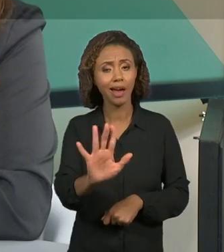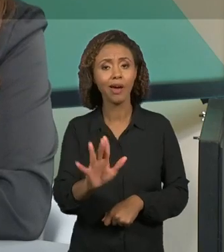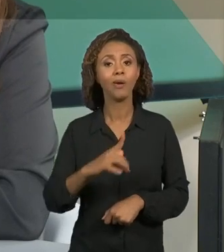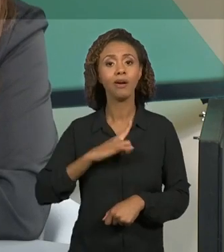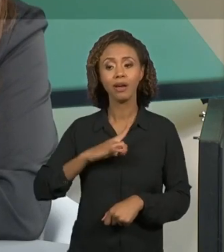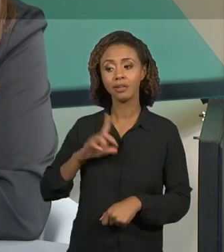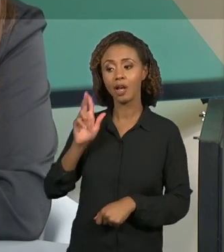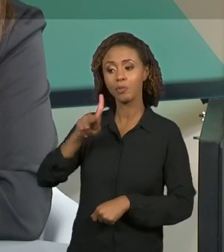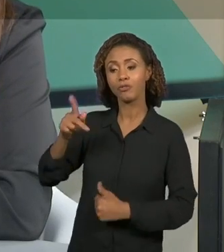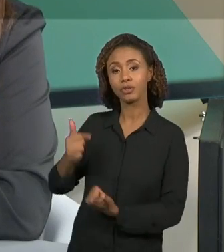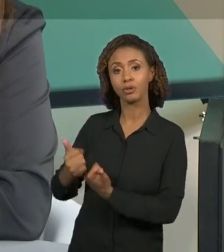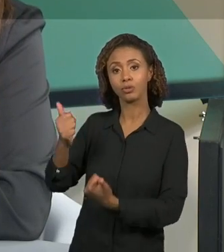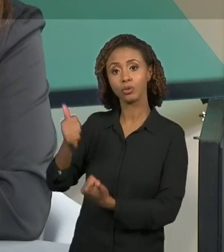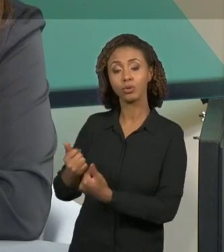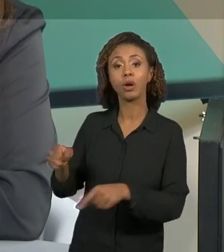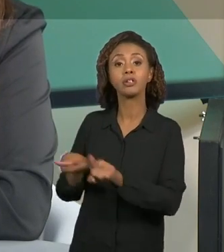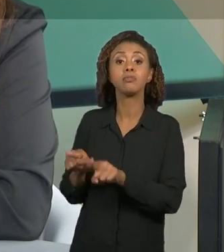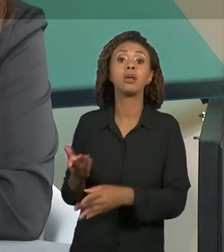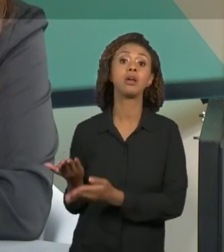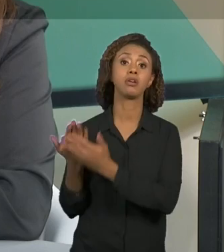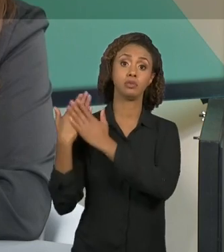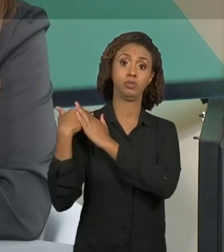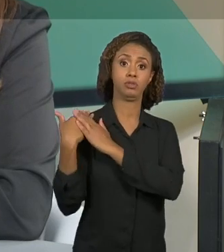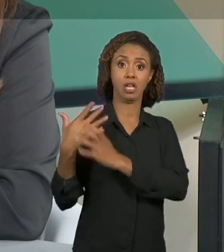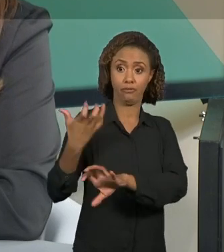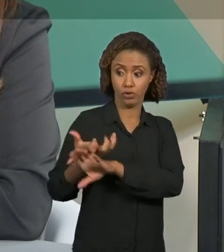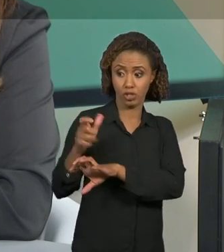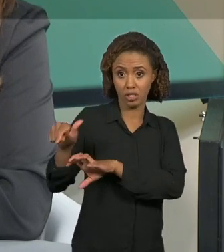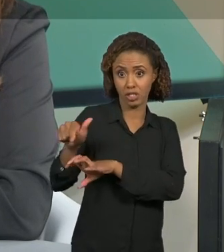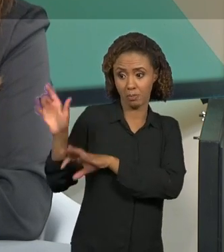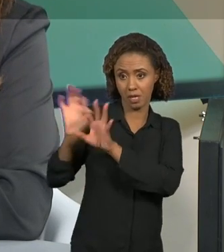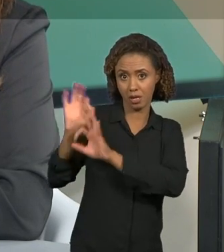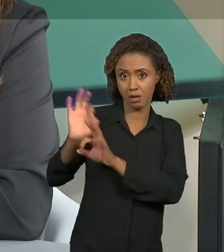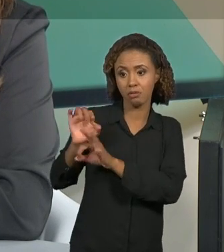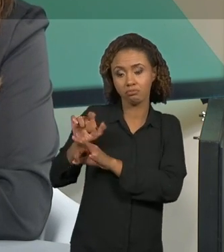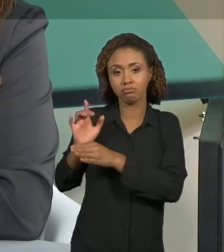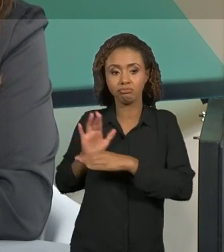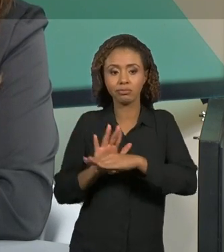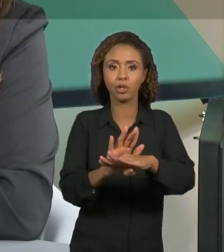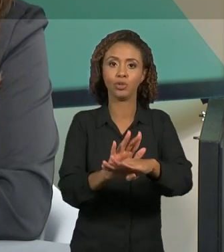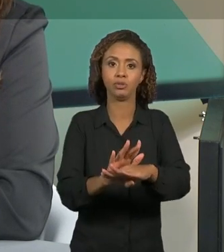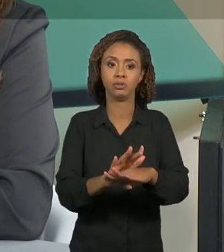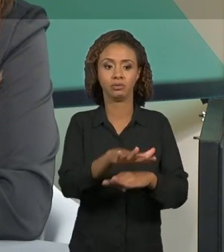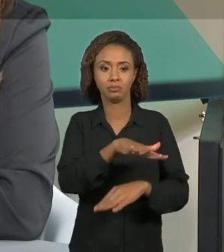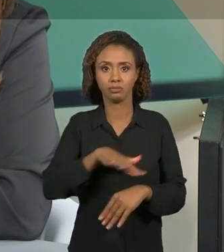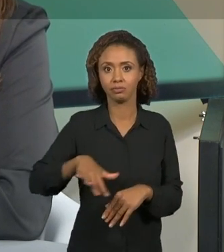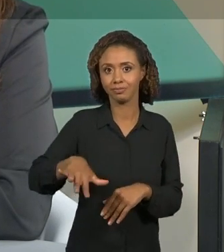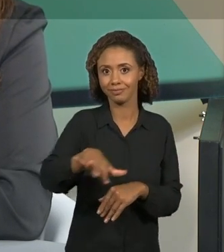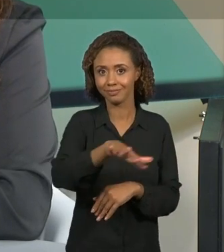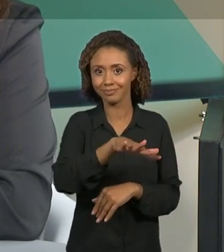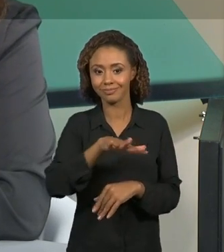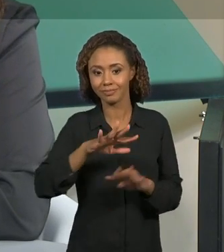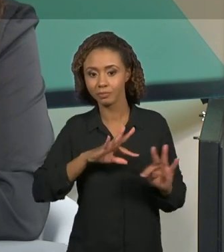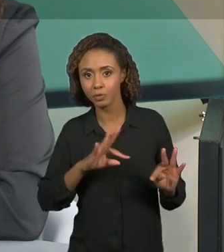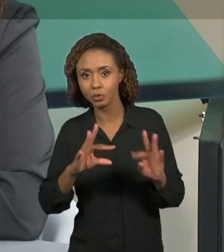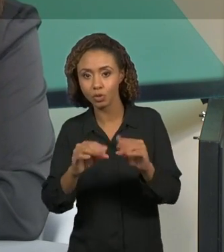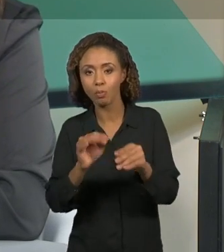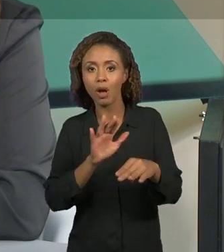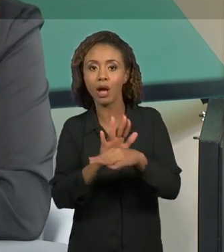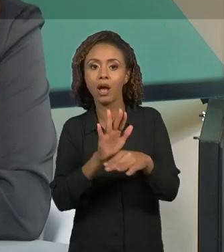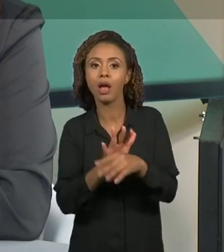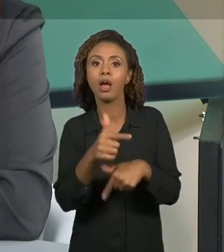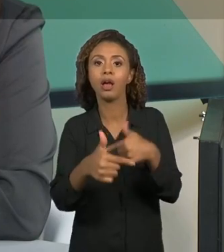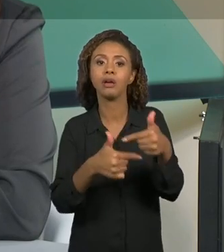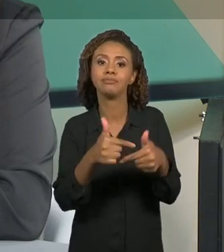e a gente tem o próprio autor da disciplina que aí vai ajudar a toda equipe aí para condução desse trabalho